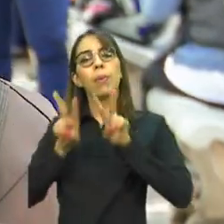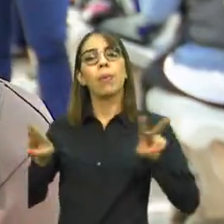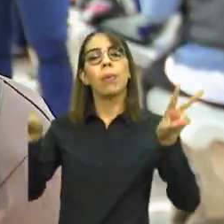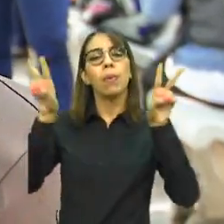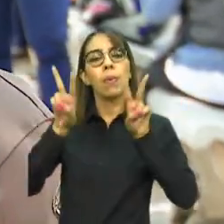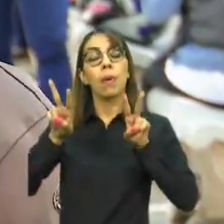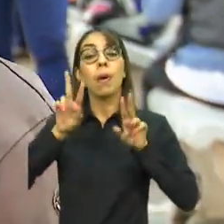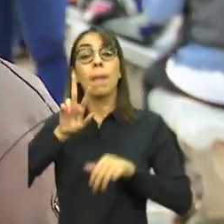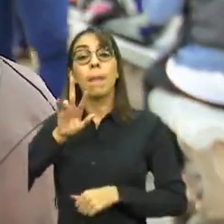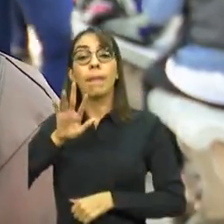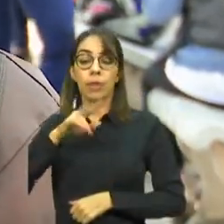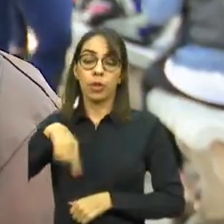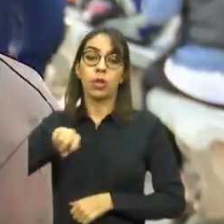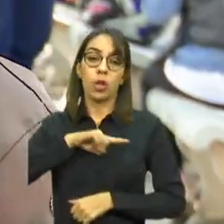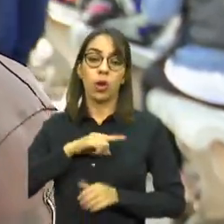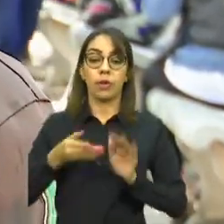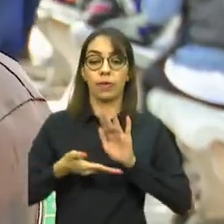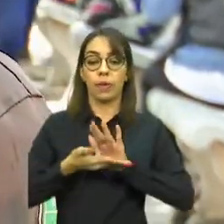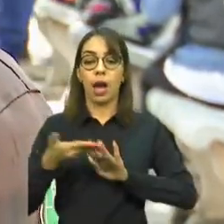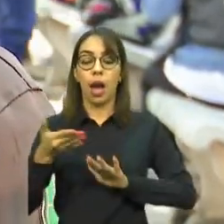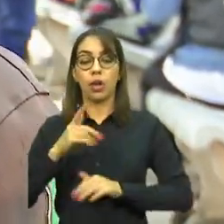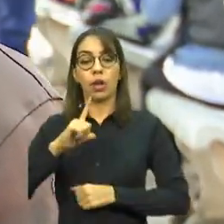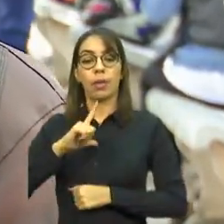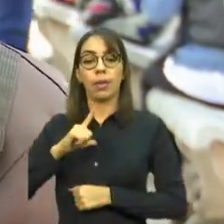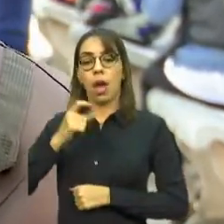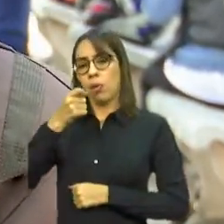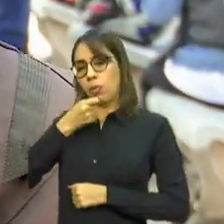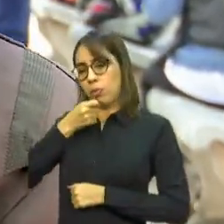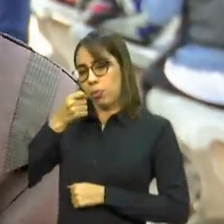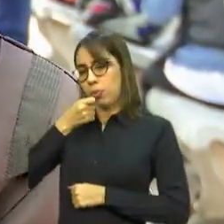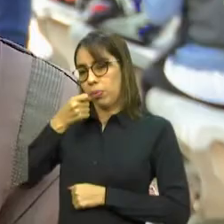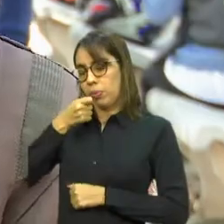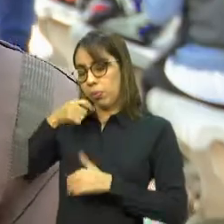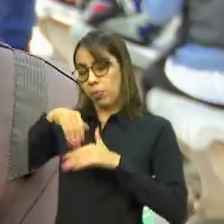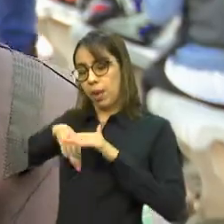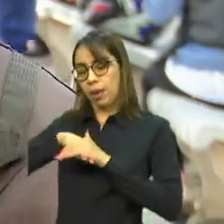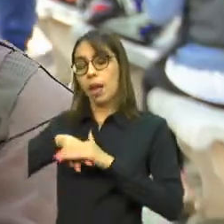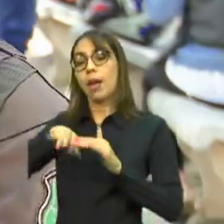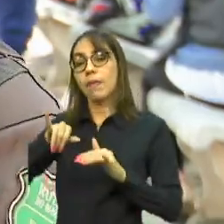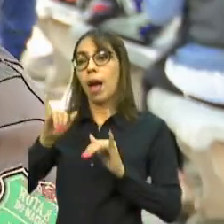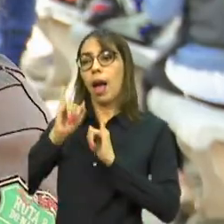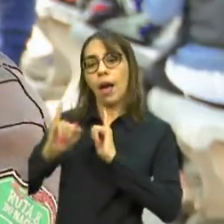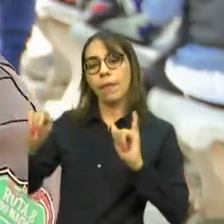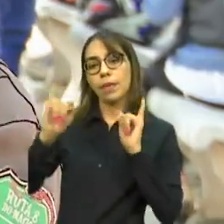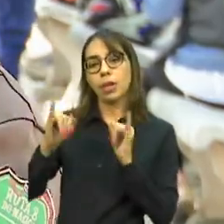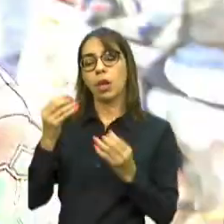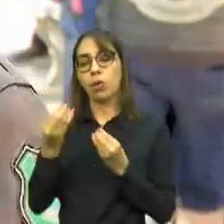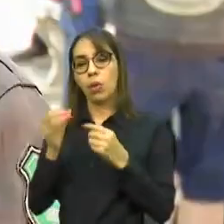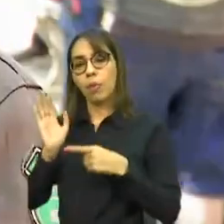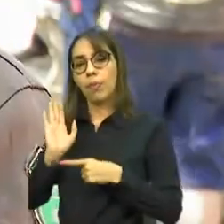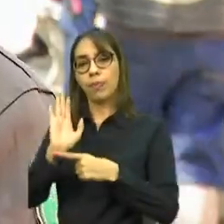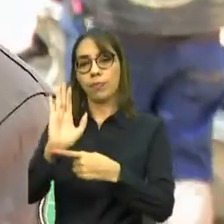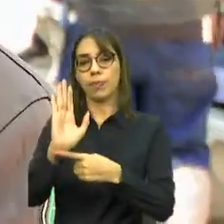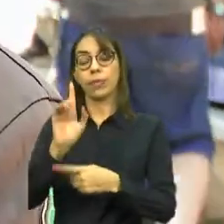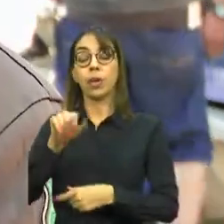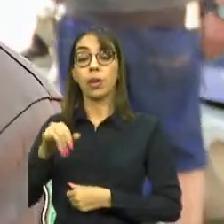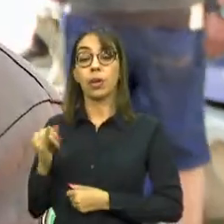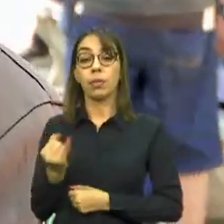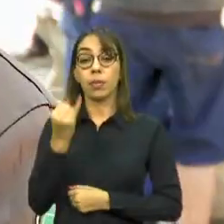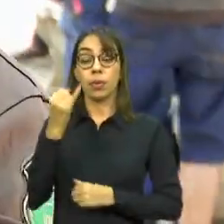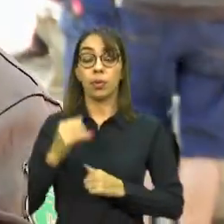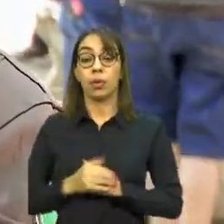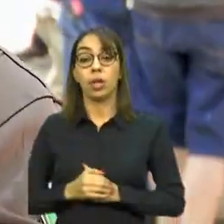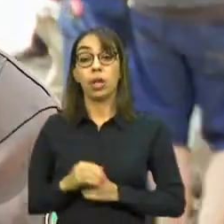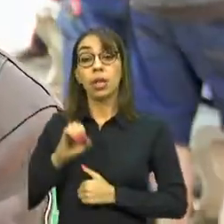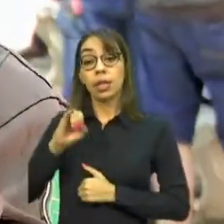intercomunicador, então vai avisando e auxiliando na pilotagem, o que é muito importante. Um copiloto, uma garupeira